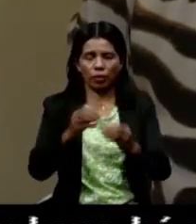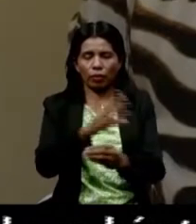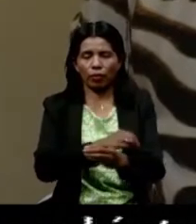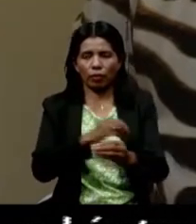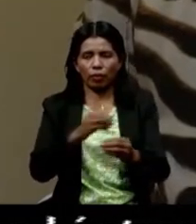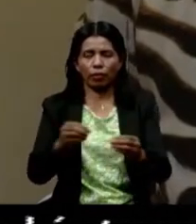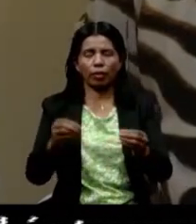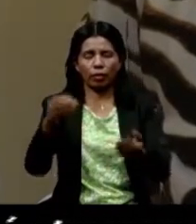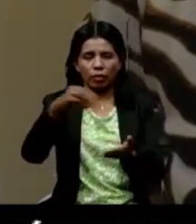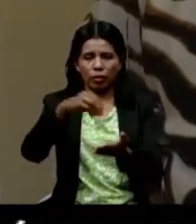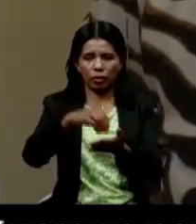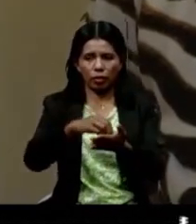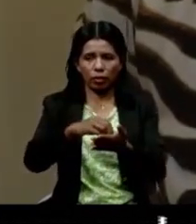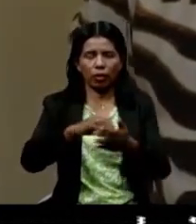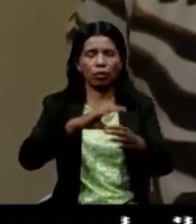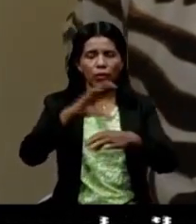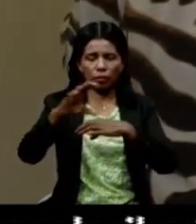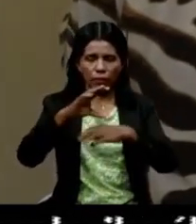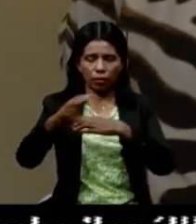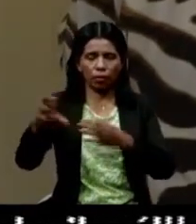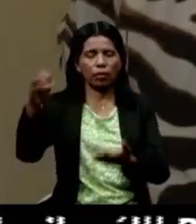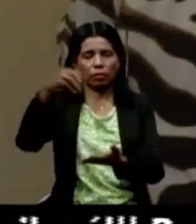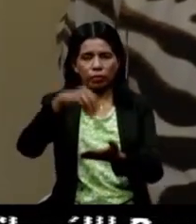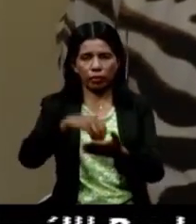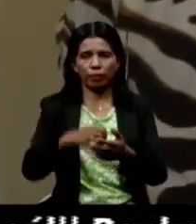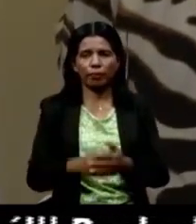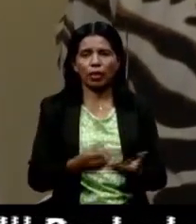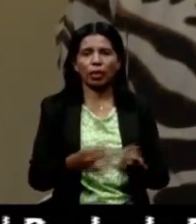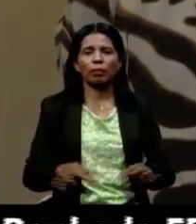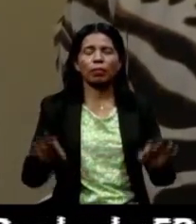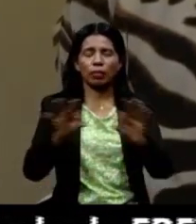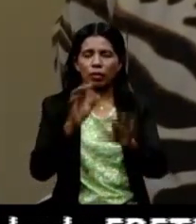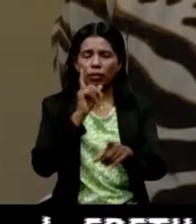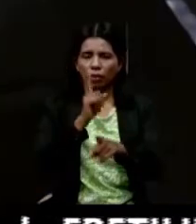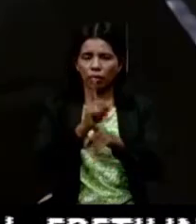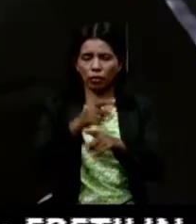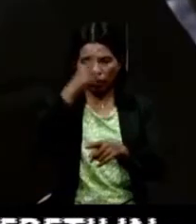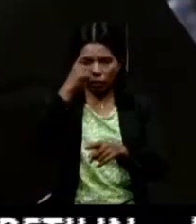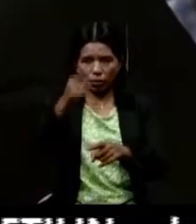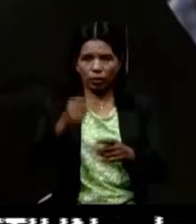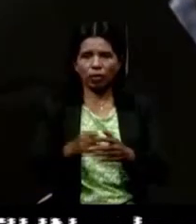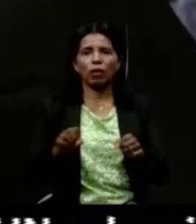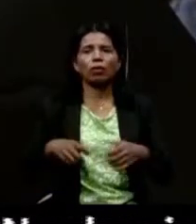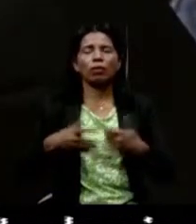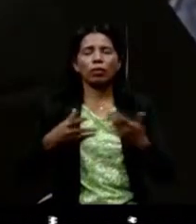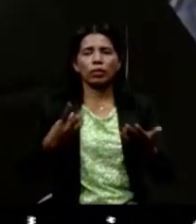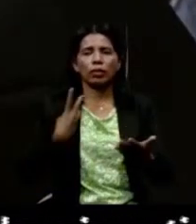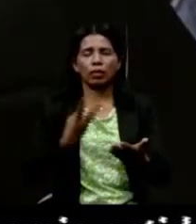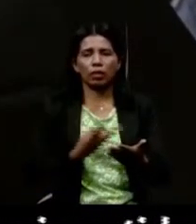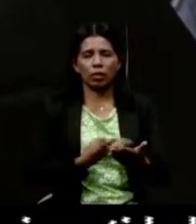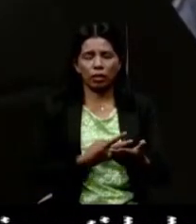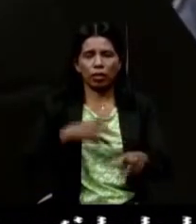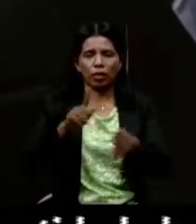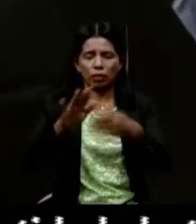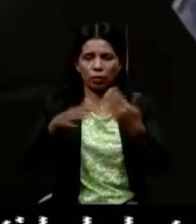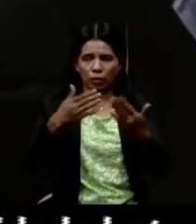ho investment, comércio ho investimento. Importante teve também a tu insight tenha oficiais